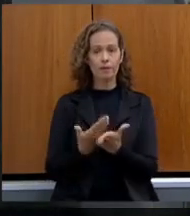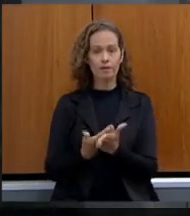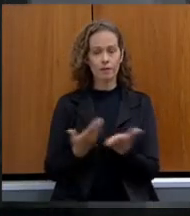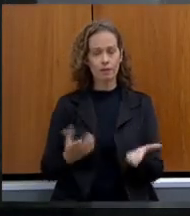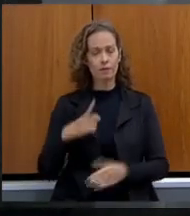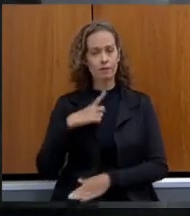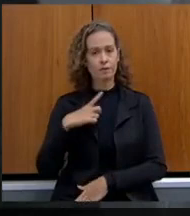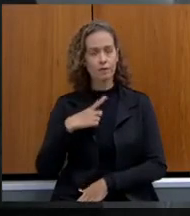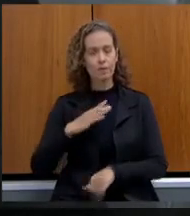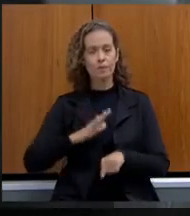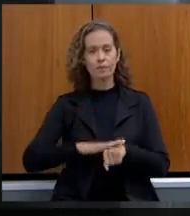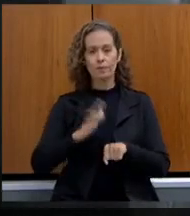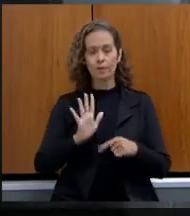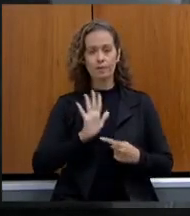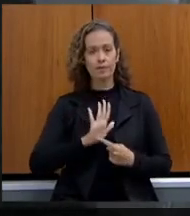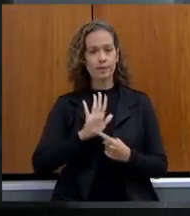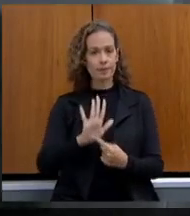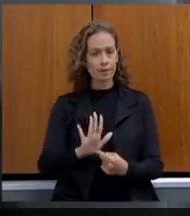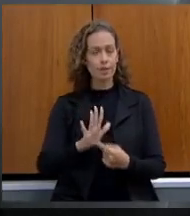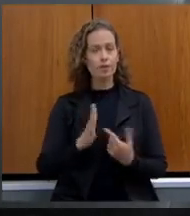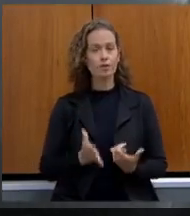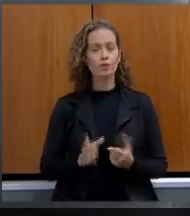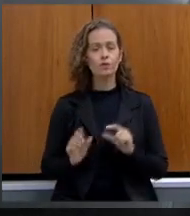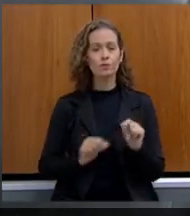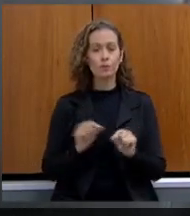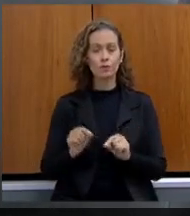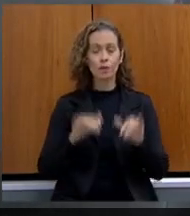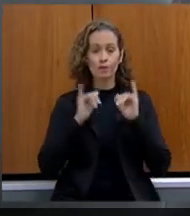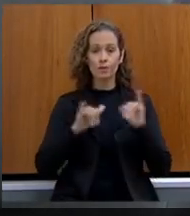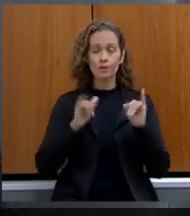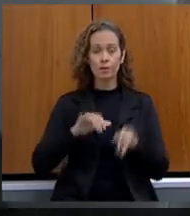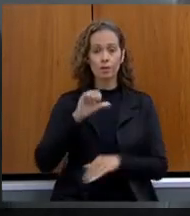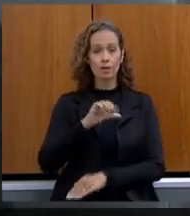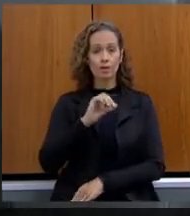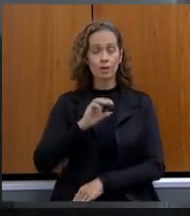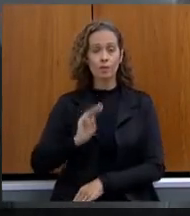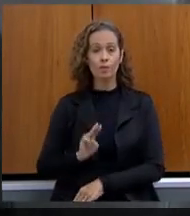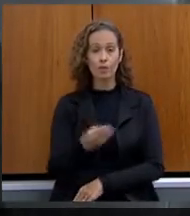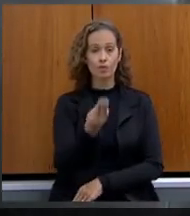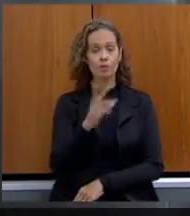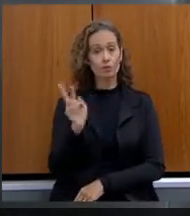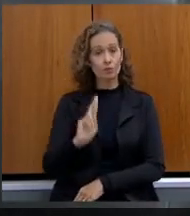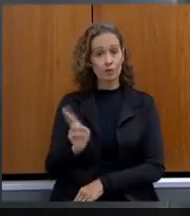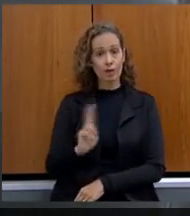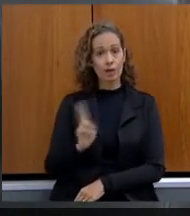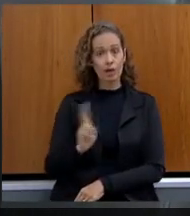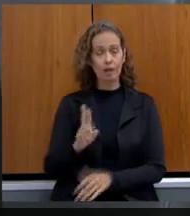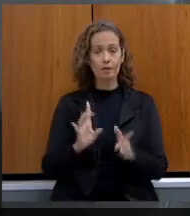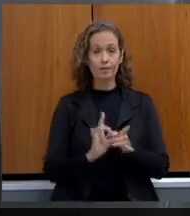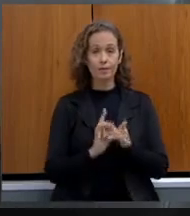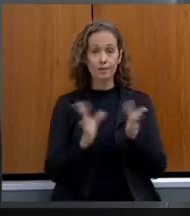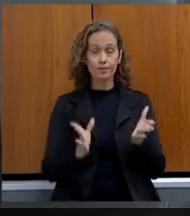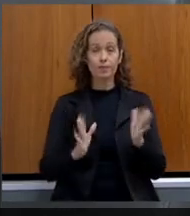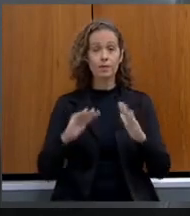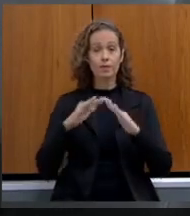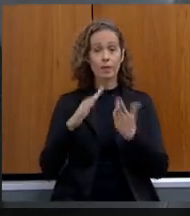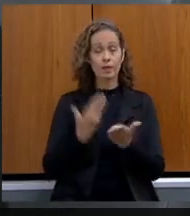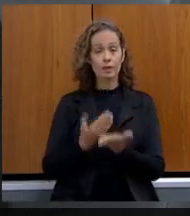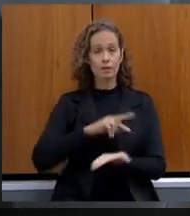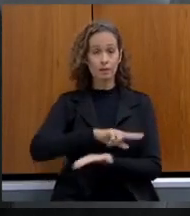aí o mais representativo deles é o anúncio desses 90 milhões de reais que foram disponibilizados às escolas